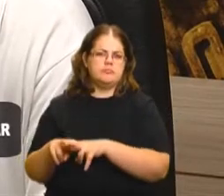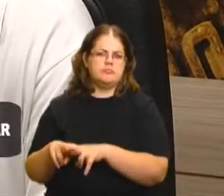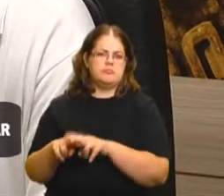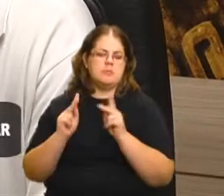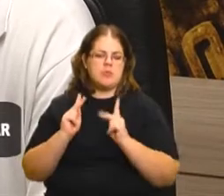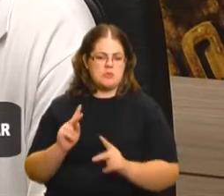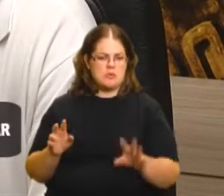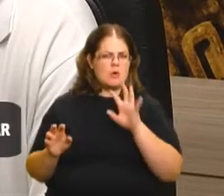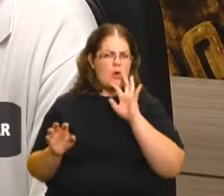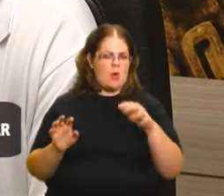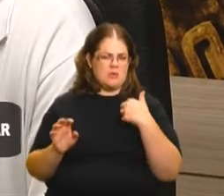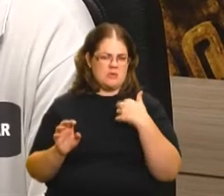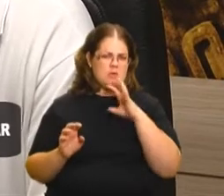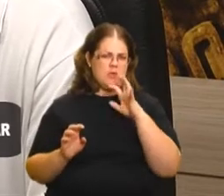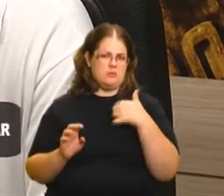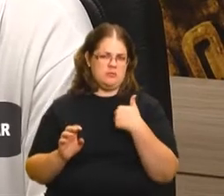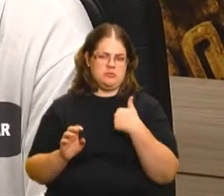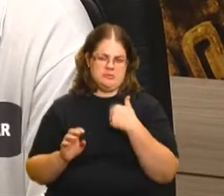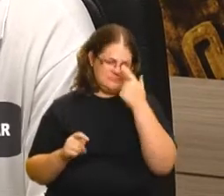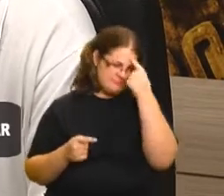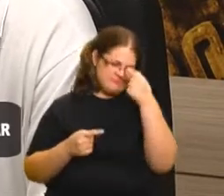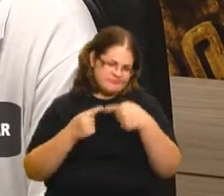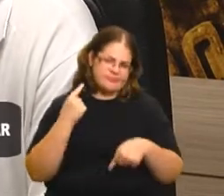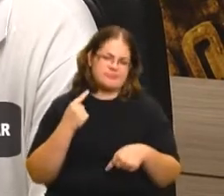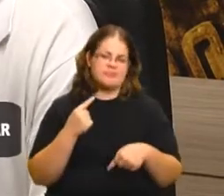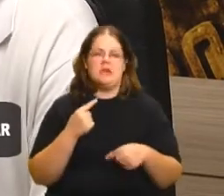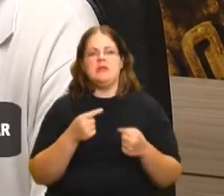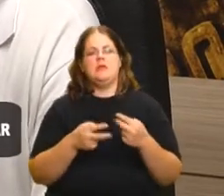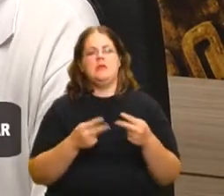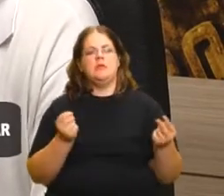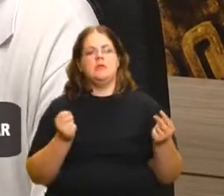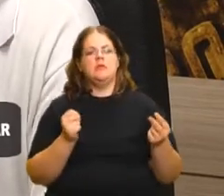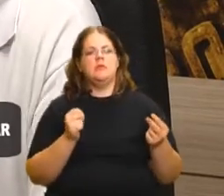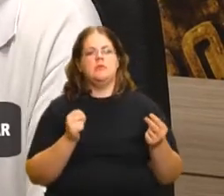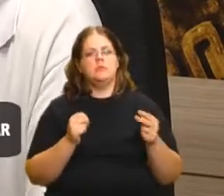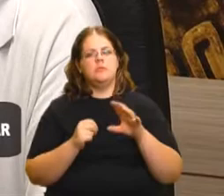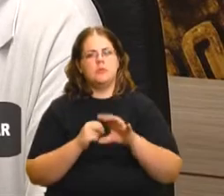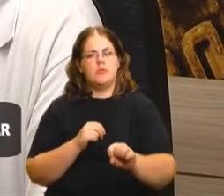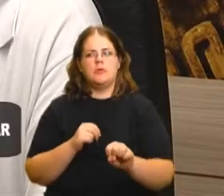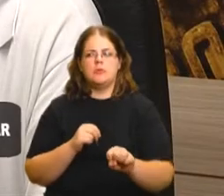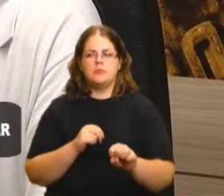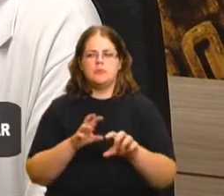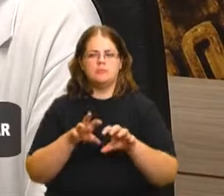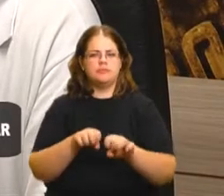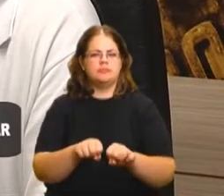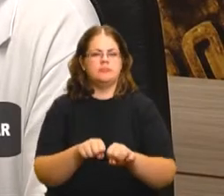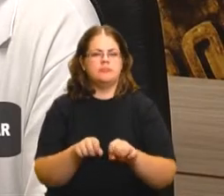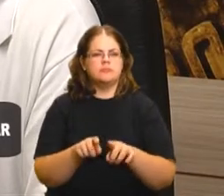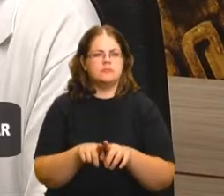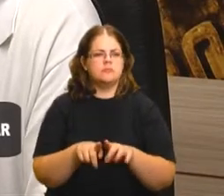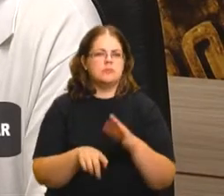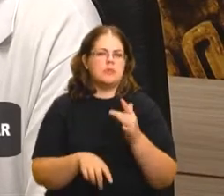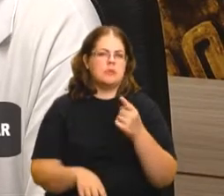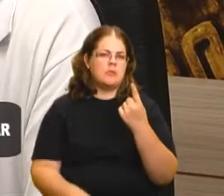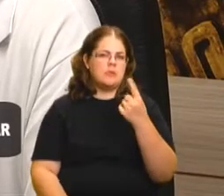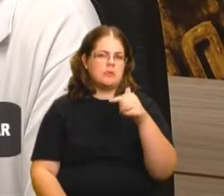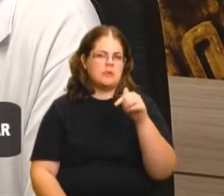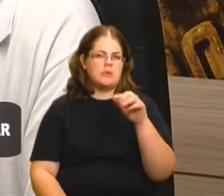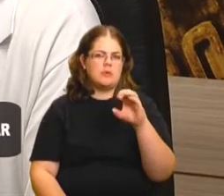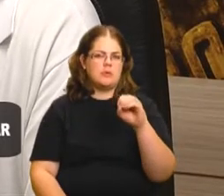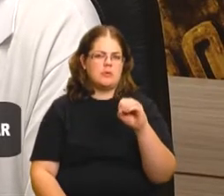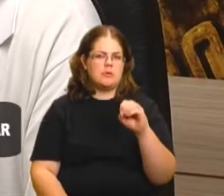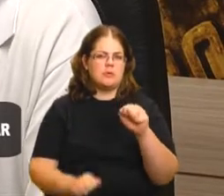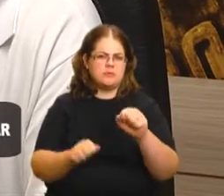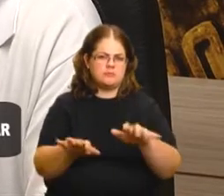que pudesse representar alguma discordância, né? São mais de